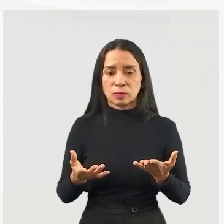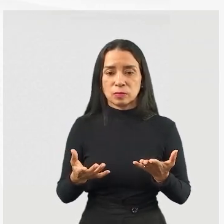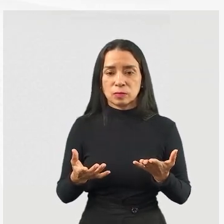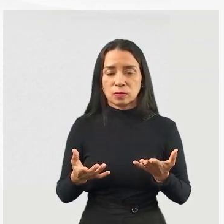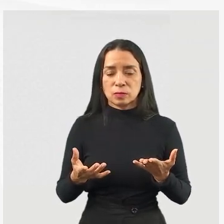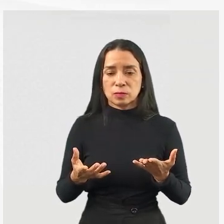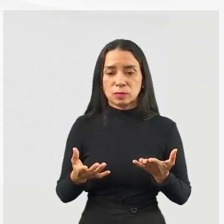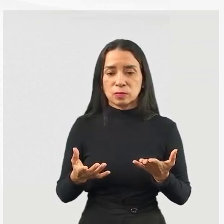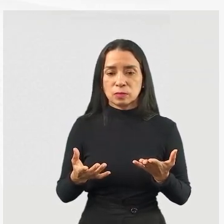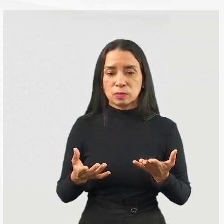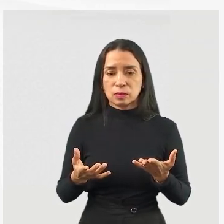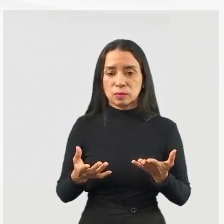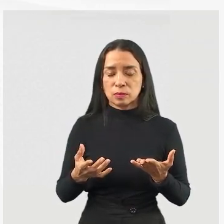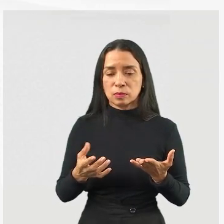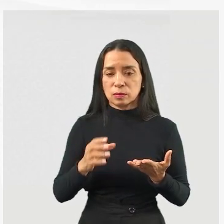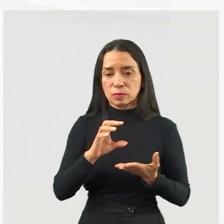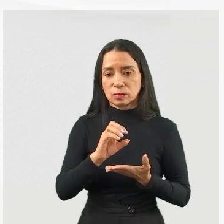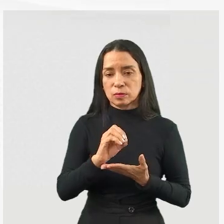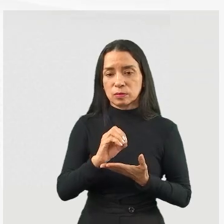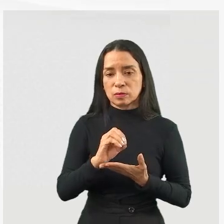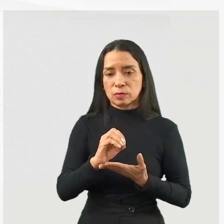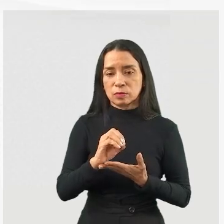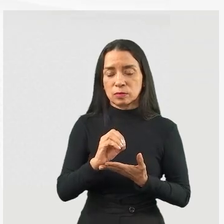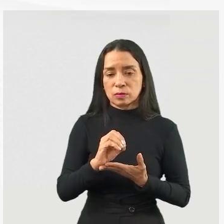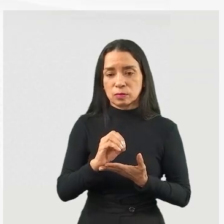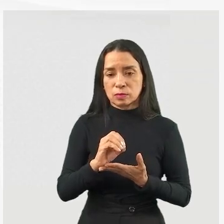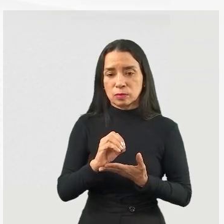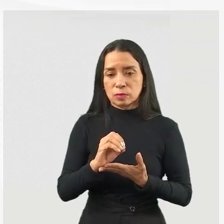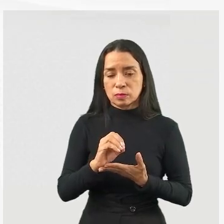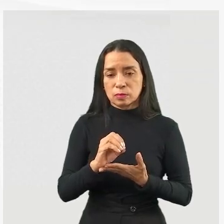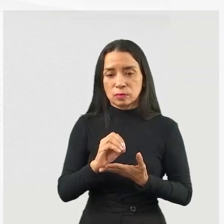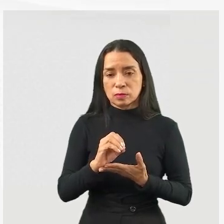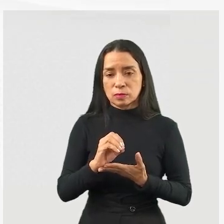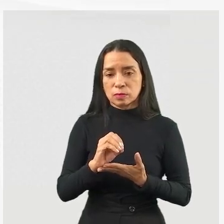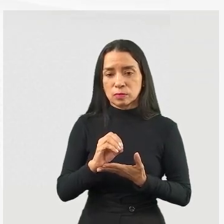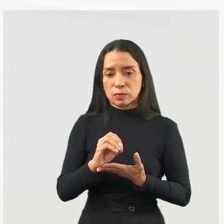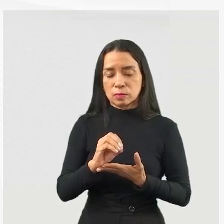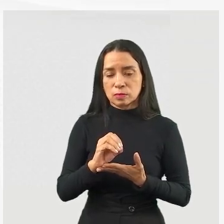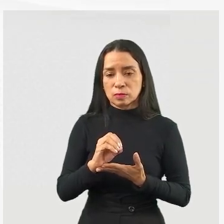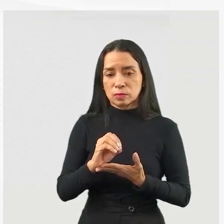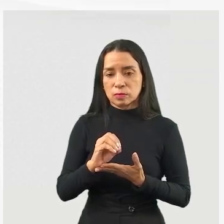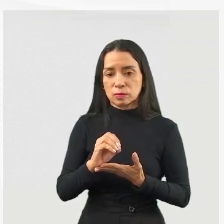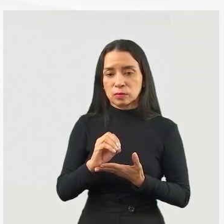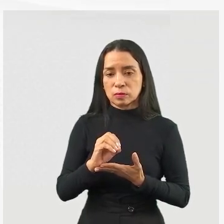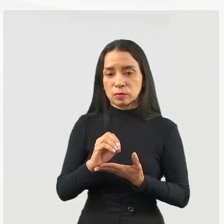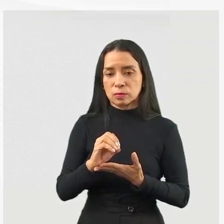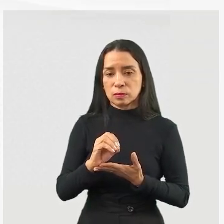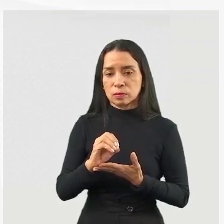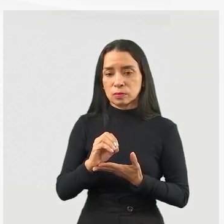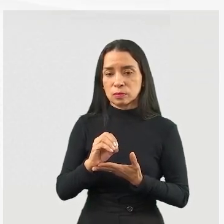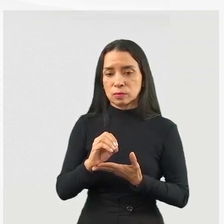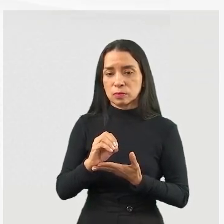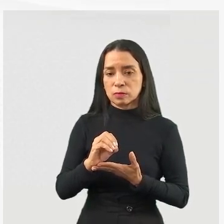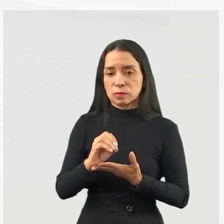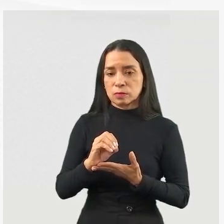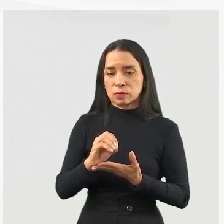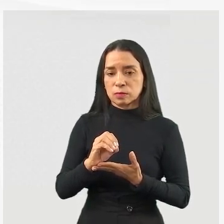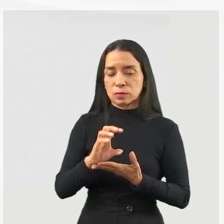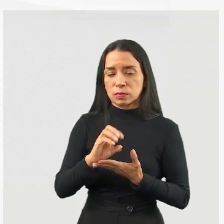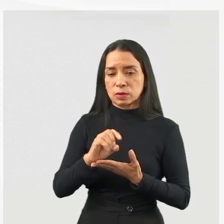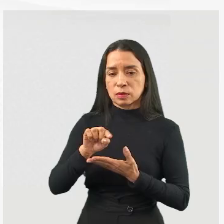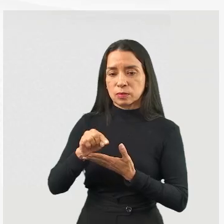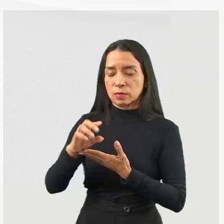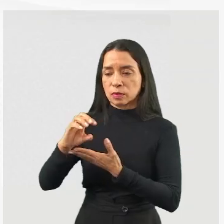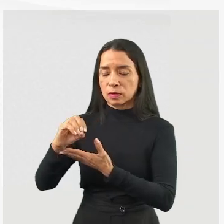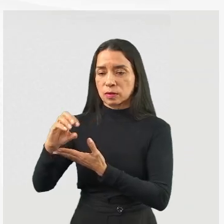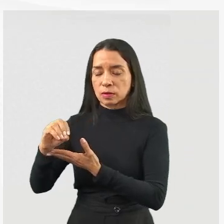ó. A vírgula está aqui. Você corre uma, acrescenta um zero, corre outra e bota mais um